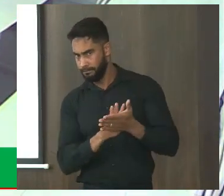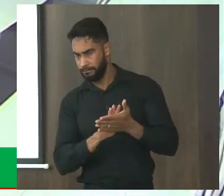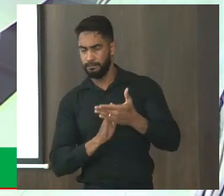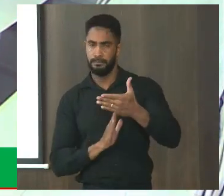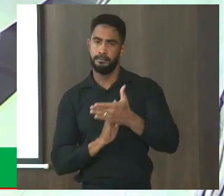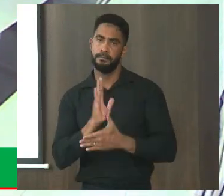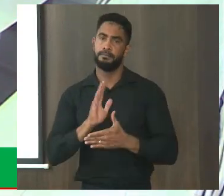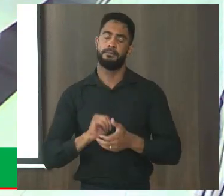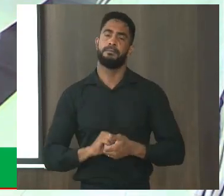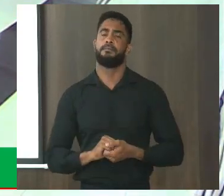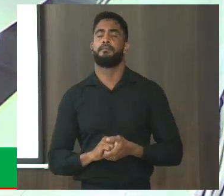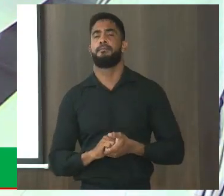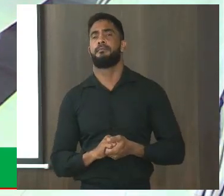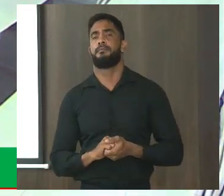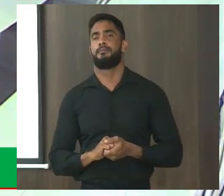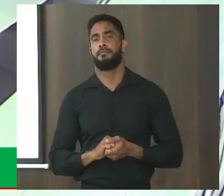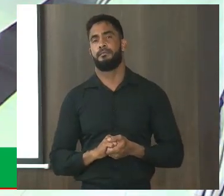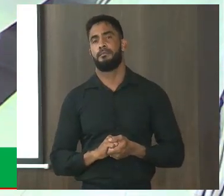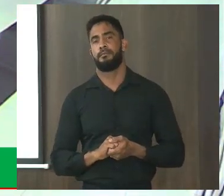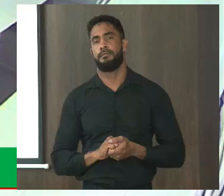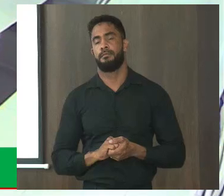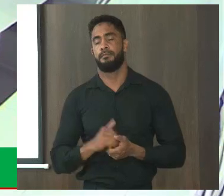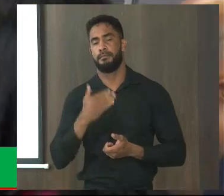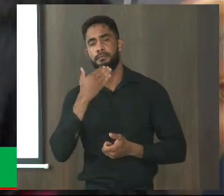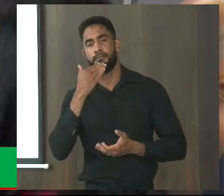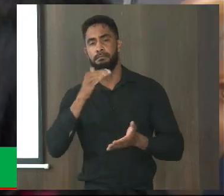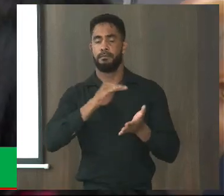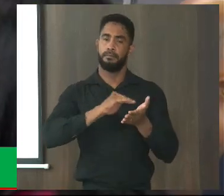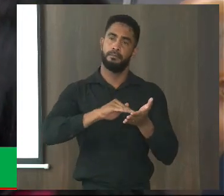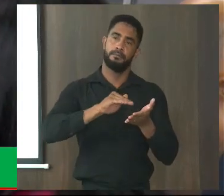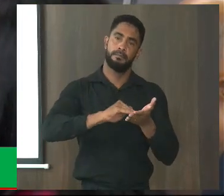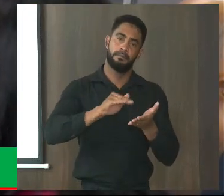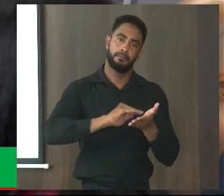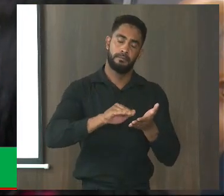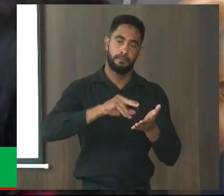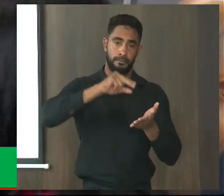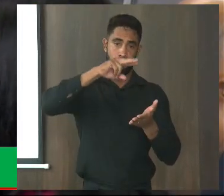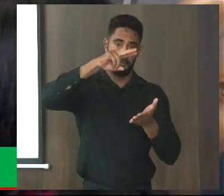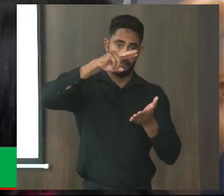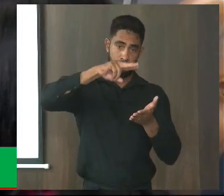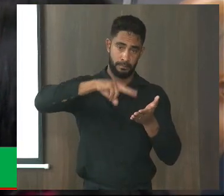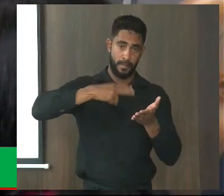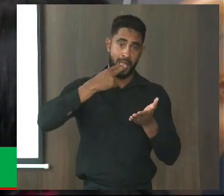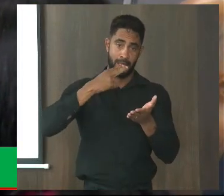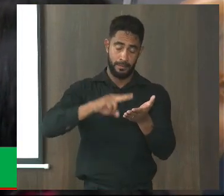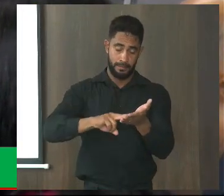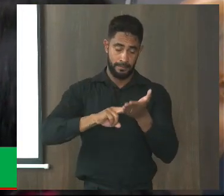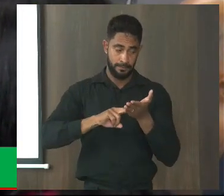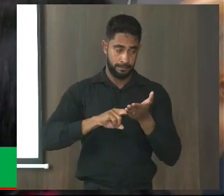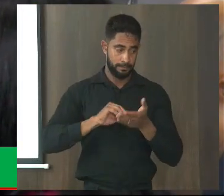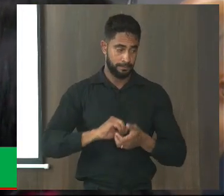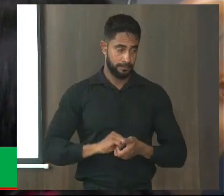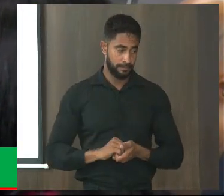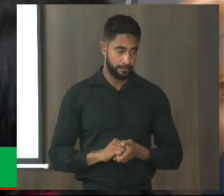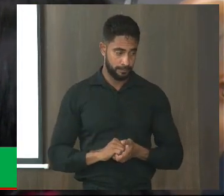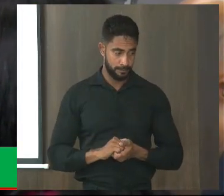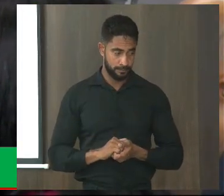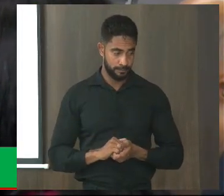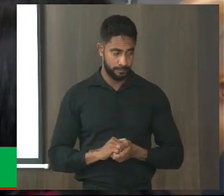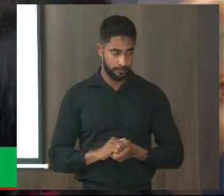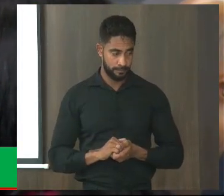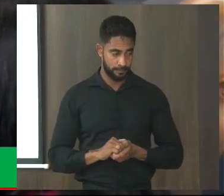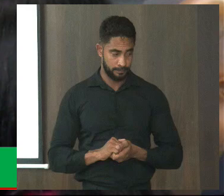Aprovada. Dando continuidade, solicito ao senhor secretário que faça a leitura das correspondências.